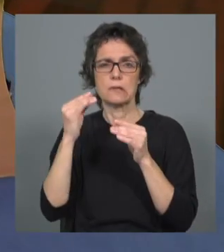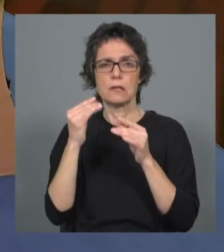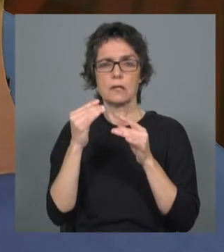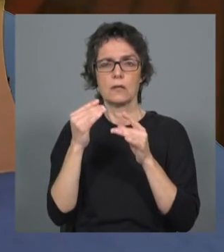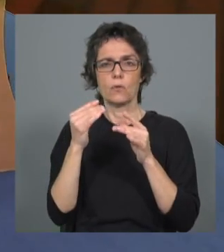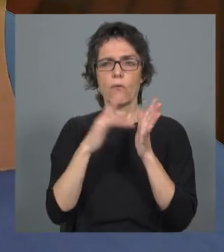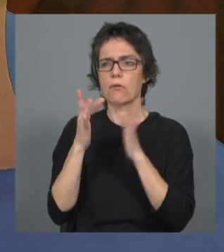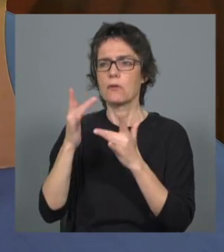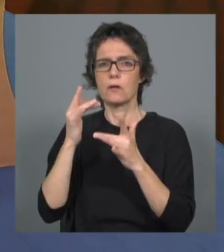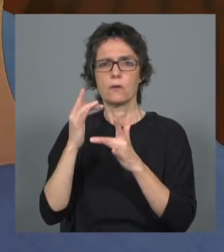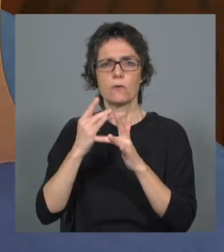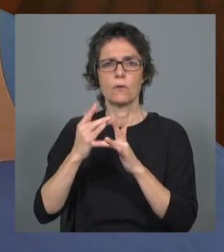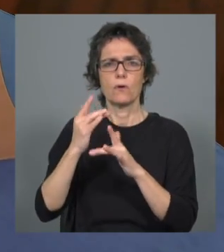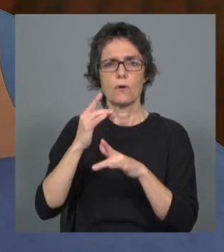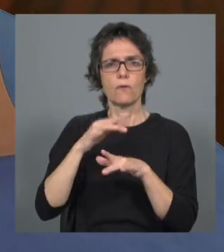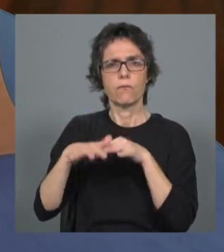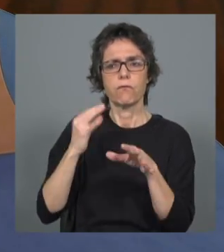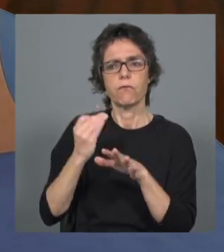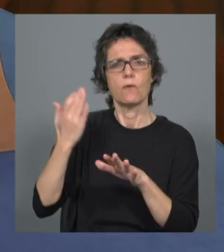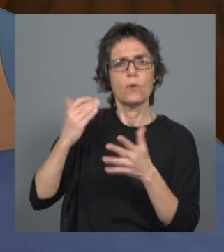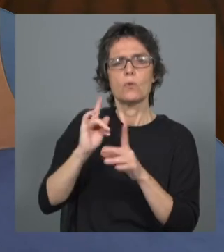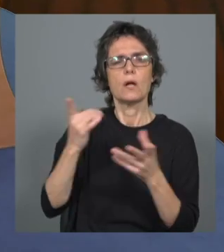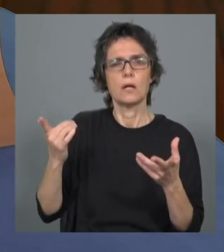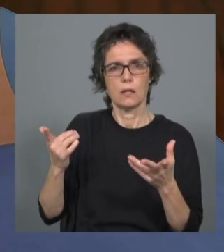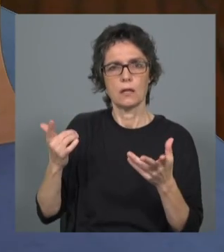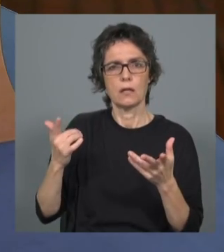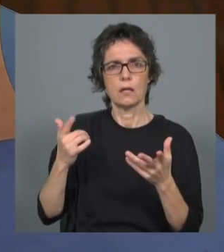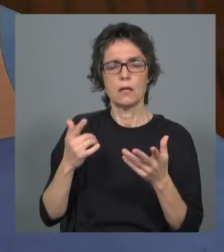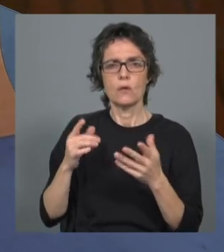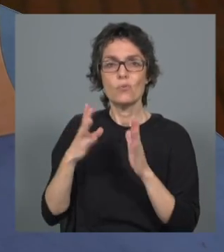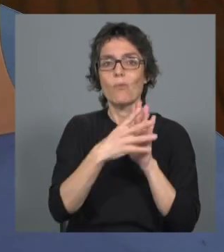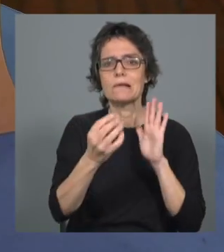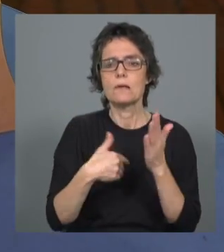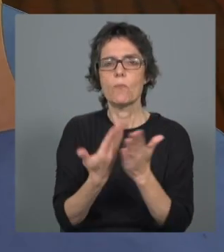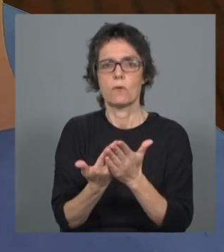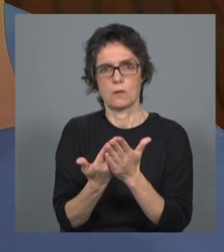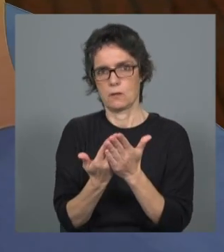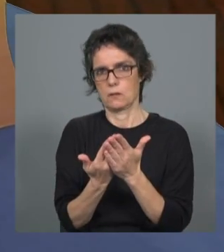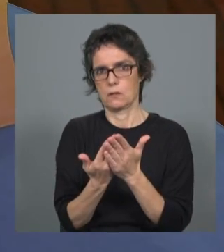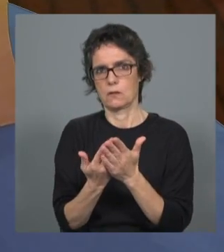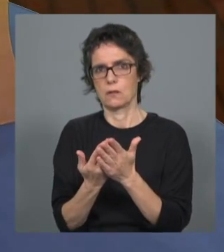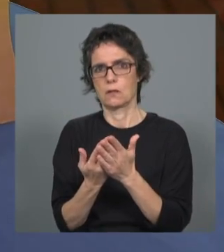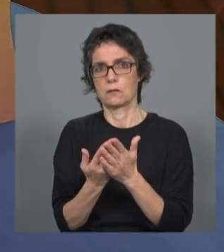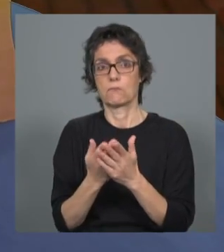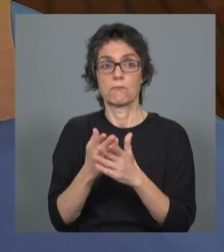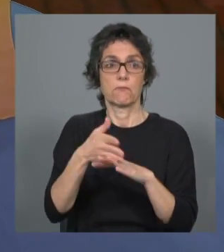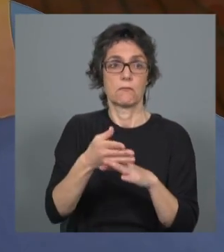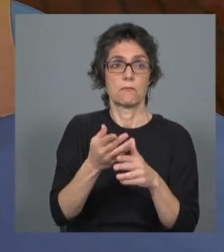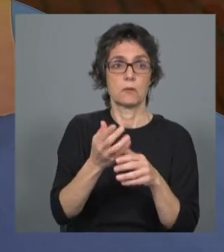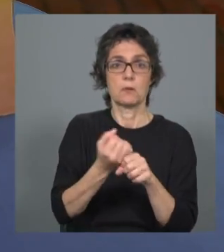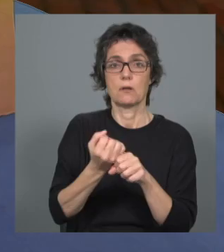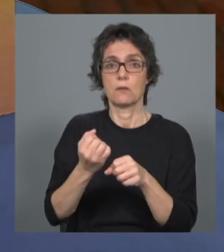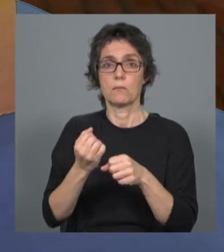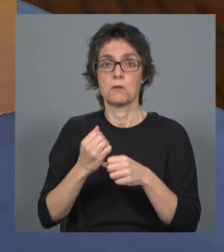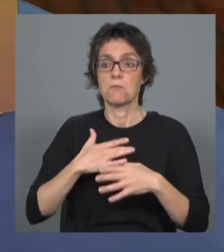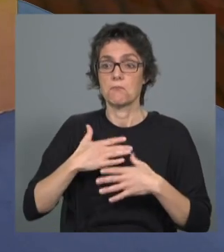social, no solidário, e portanto precisamos de os transportar para fora, e que nem sempre é fácil. A pandemia ensinou-nos